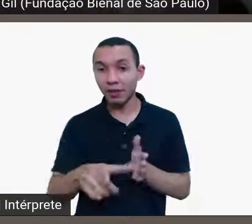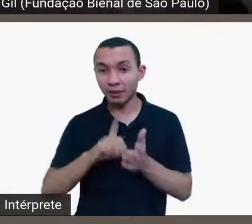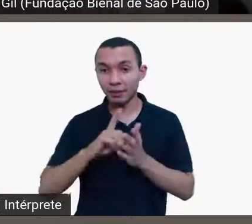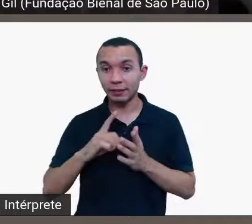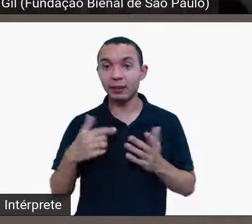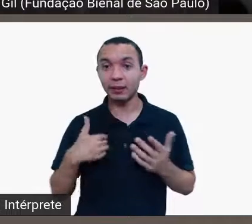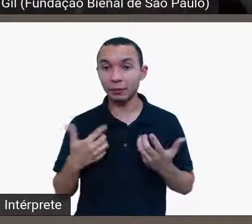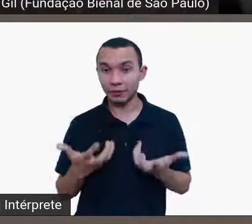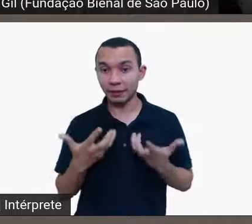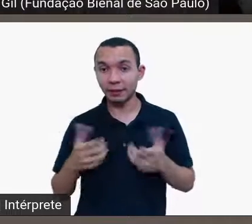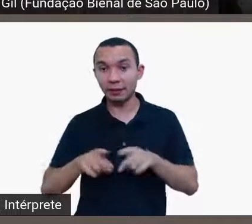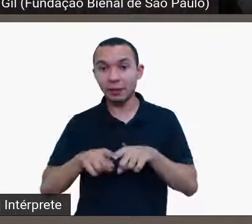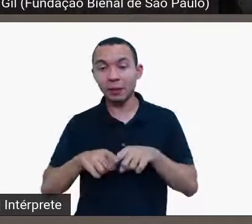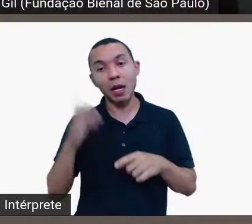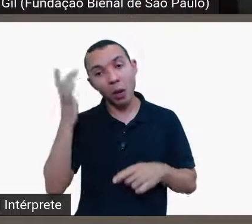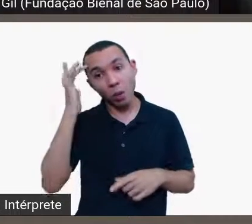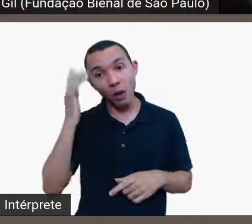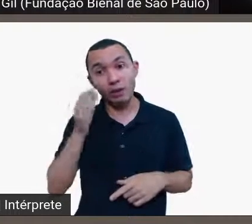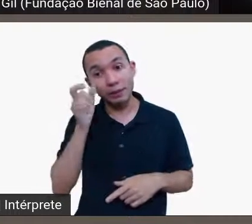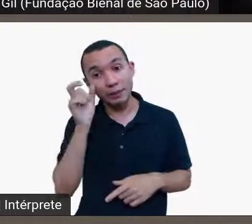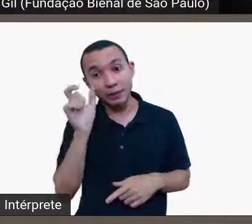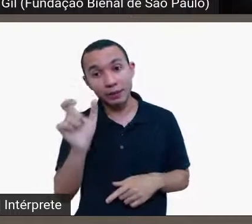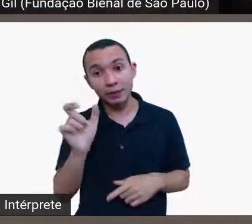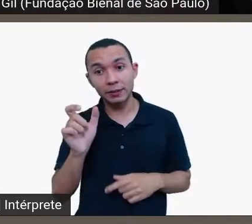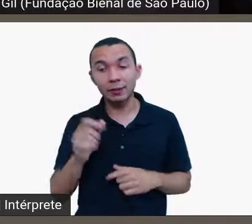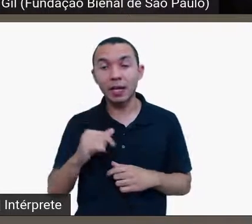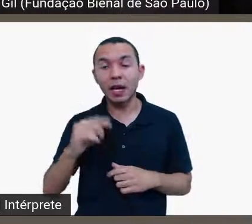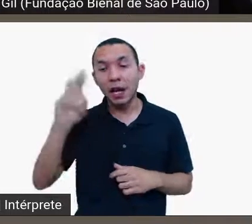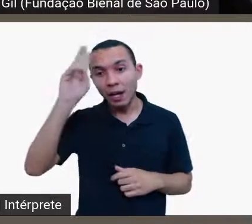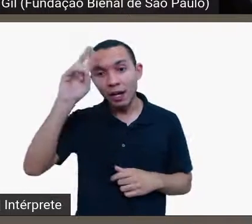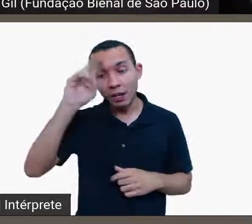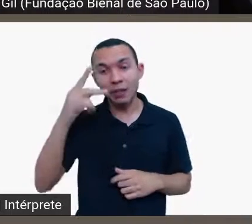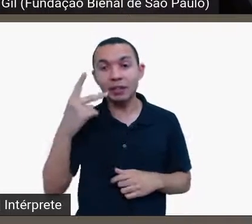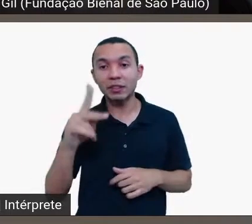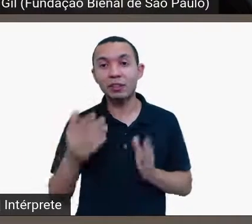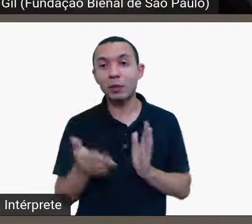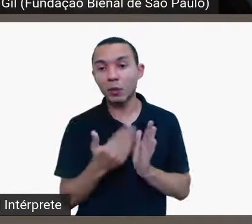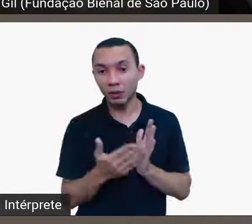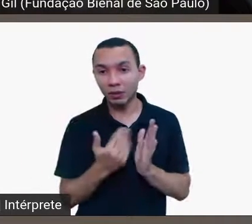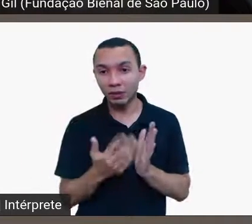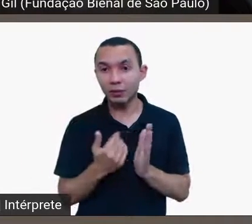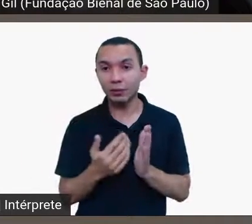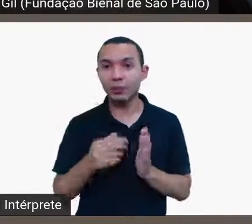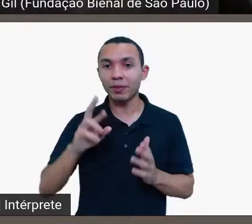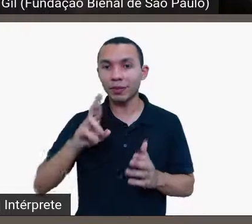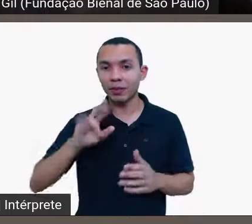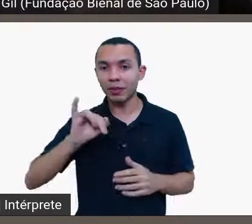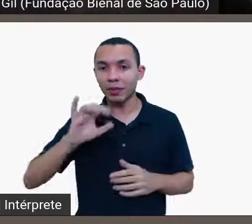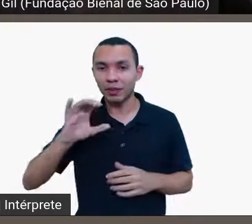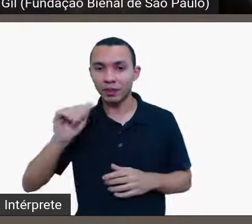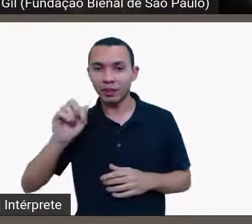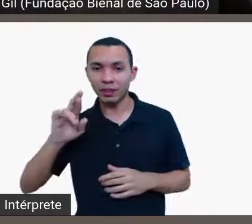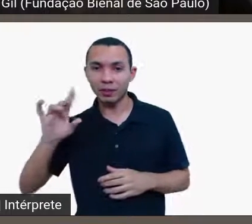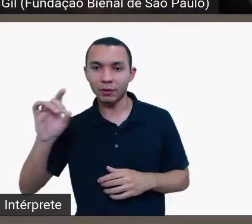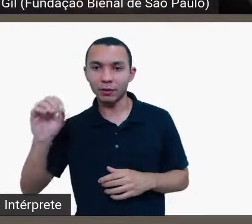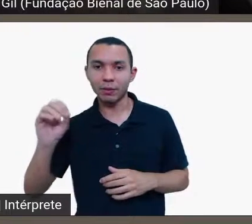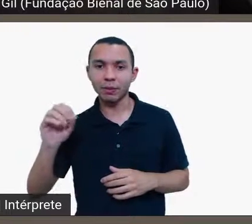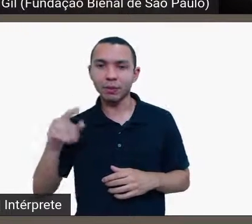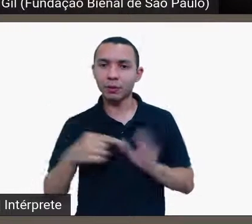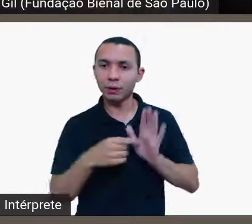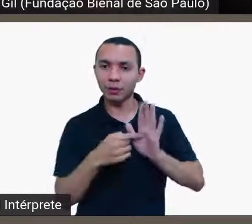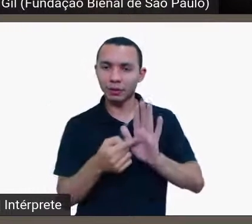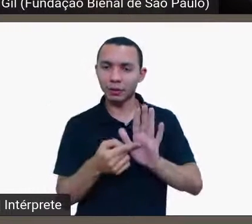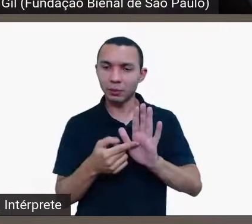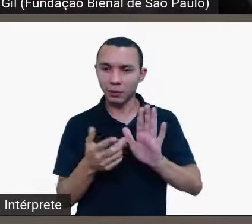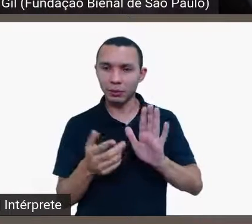que eu acho que pode ser interessante, era relembrar o seu livro, a sua antologia, Ricardo, porque você mostrou, na verdade, que não é que, né,